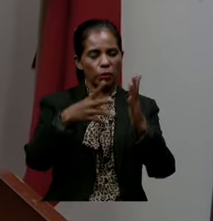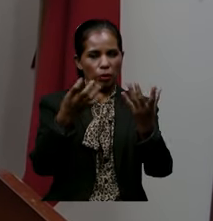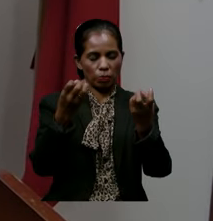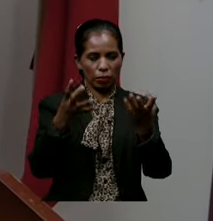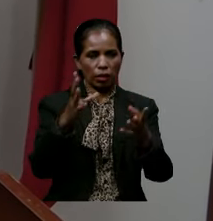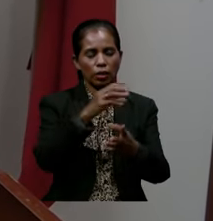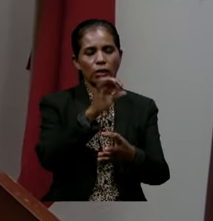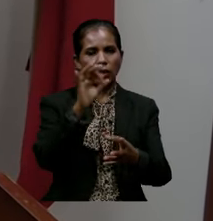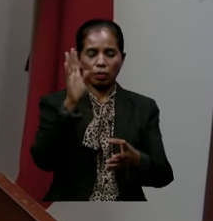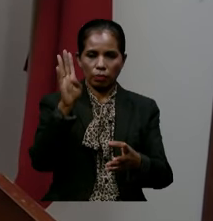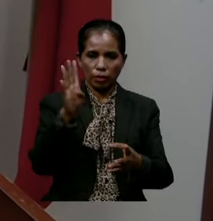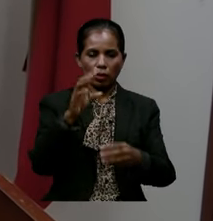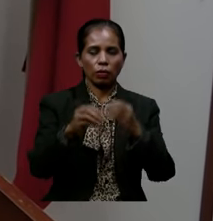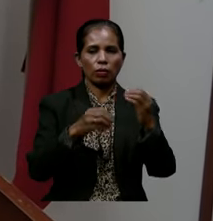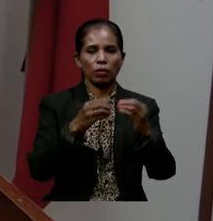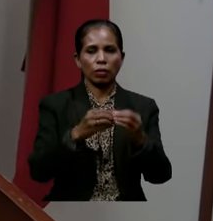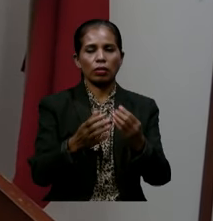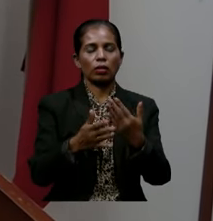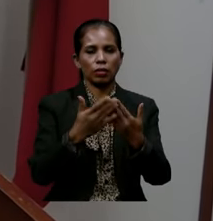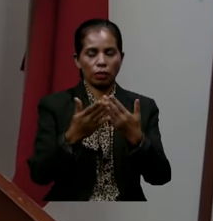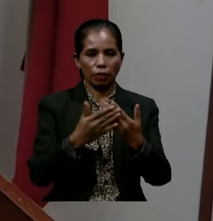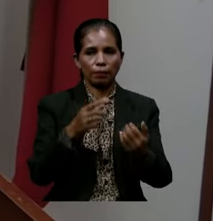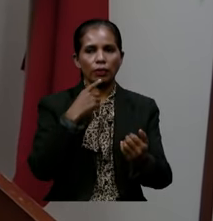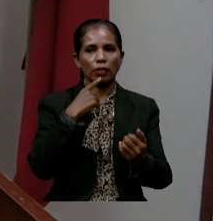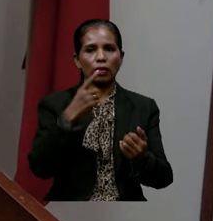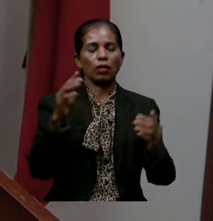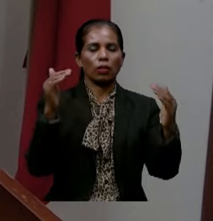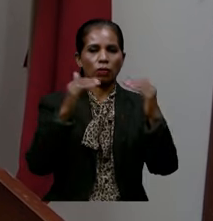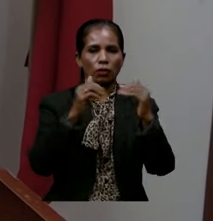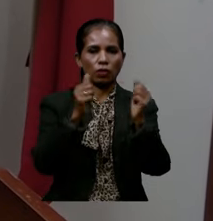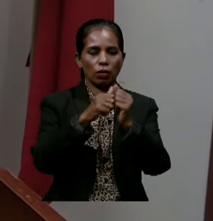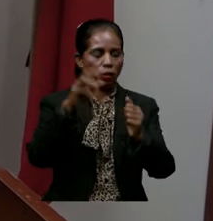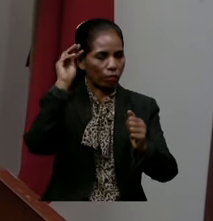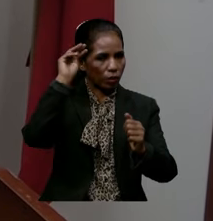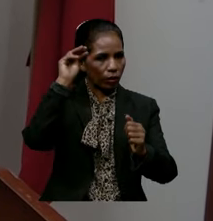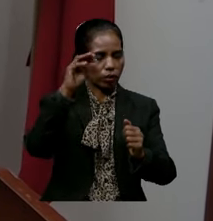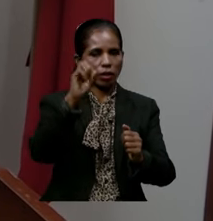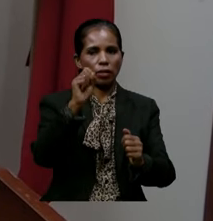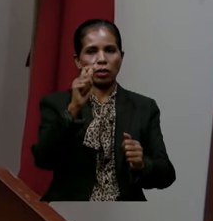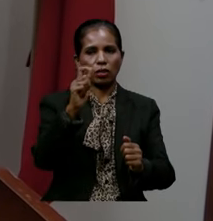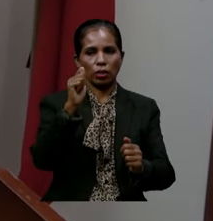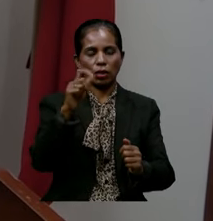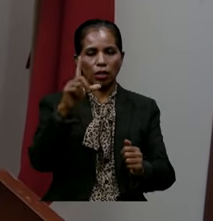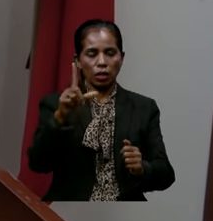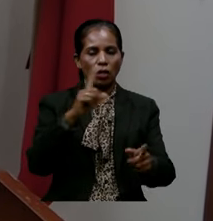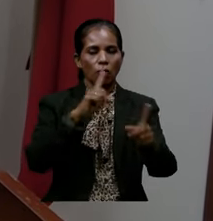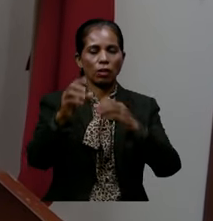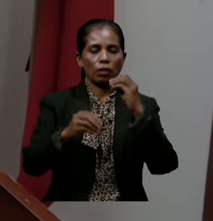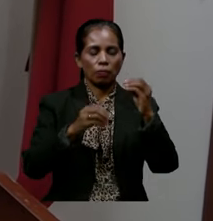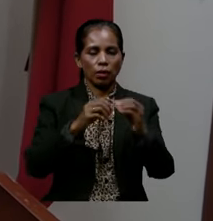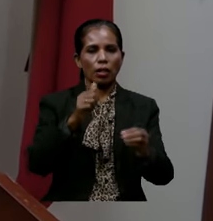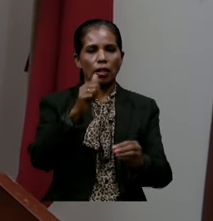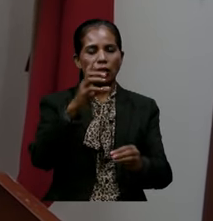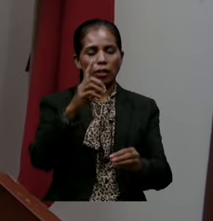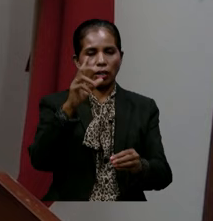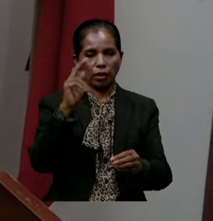meda social, ne simplesmente dialogue da neve ma ministro estatal com liaba ADN, neve labele